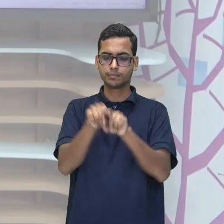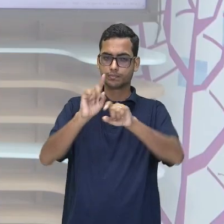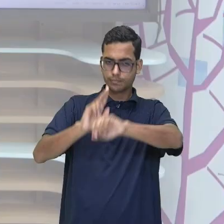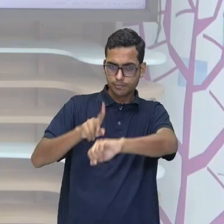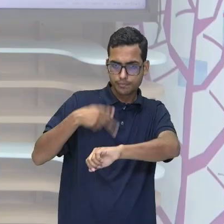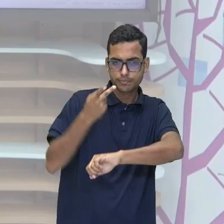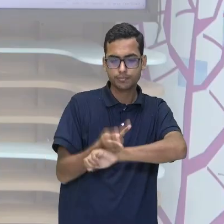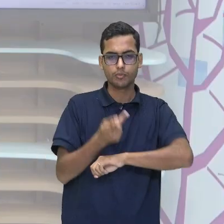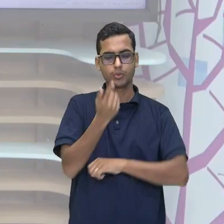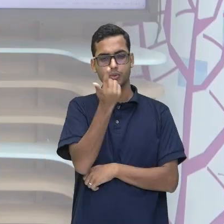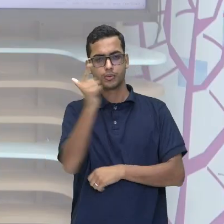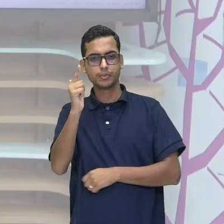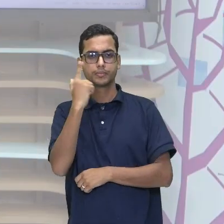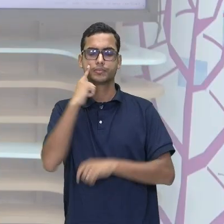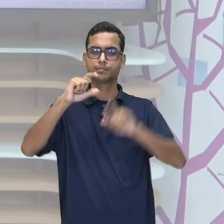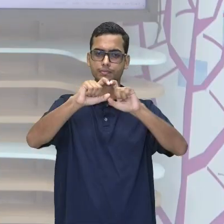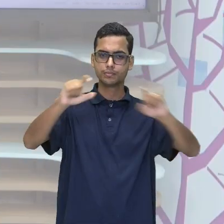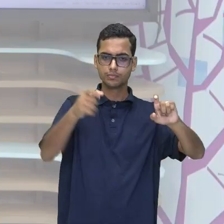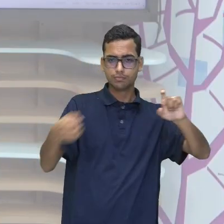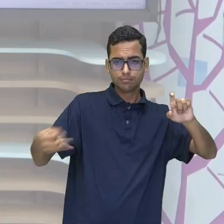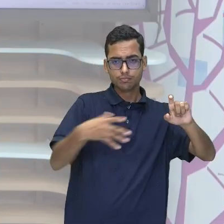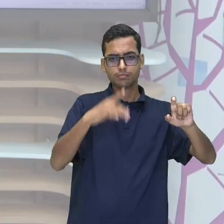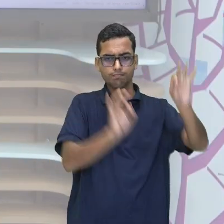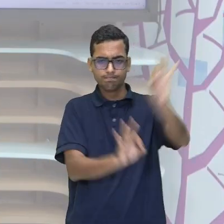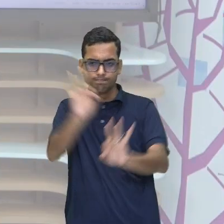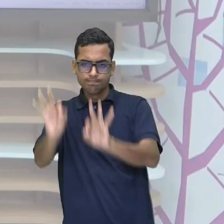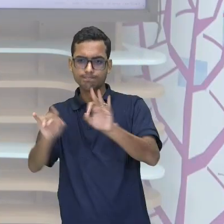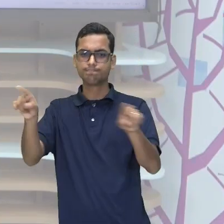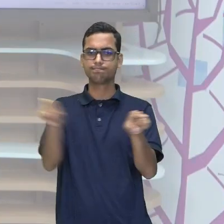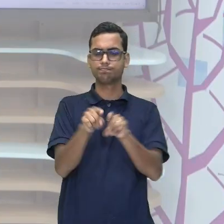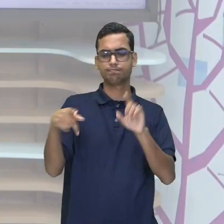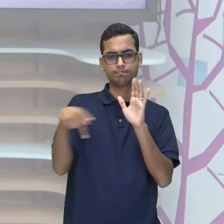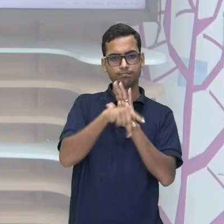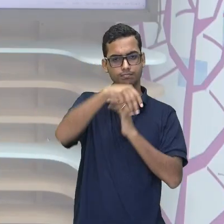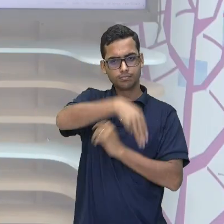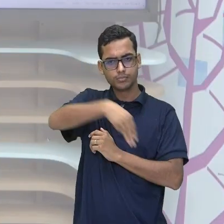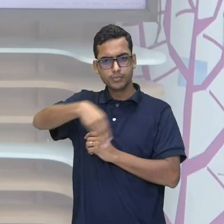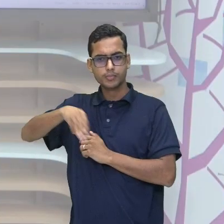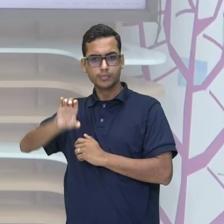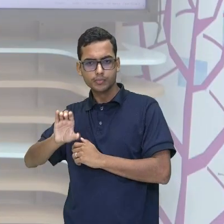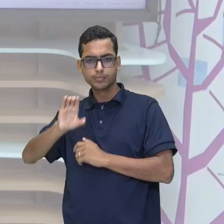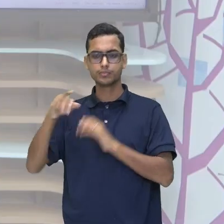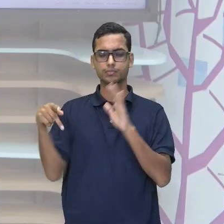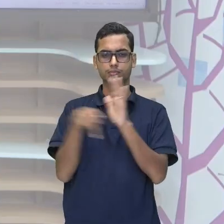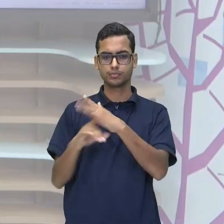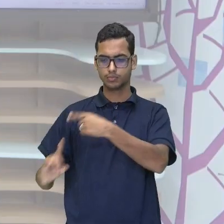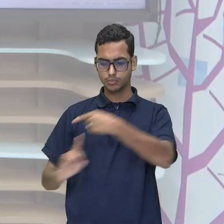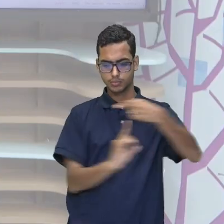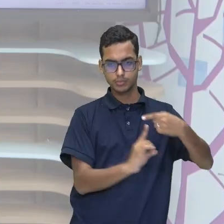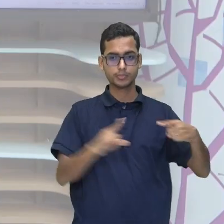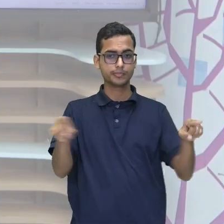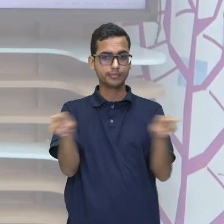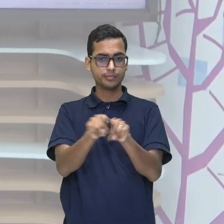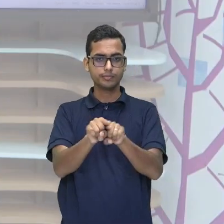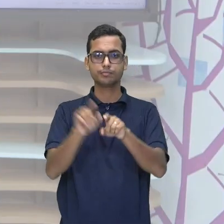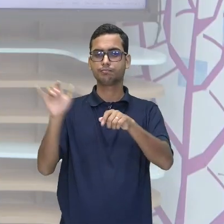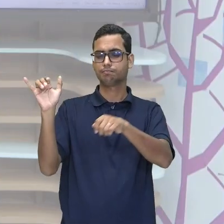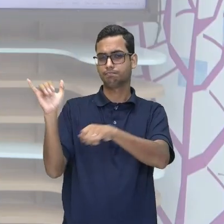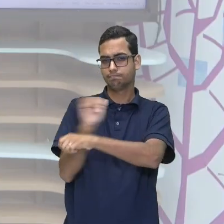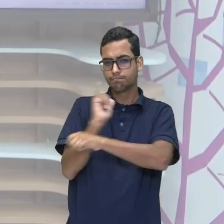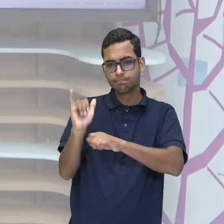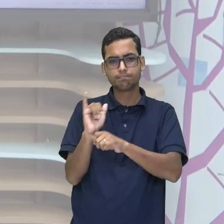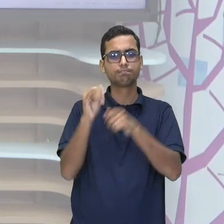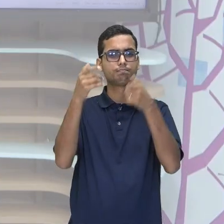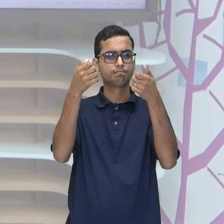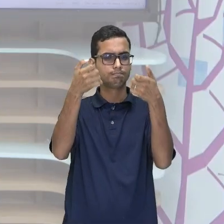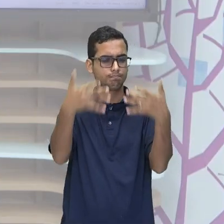as frações novas, né, as frações equivalentes com esse MMC no denominador e faz todo o esqueminha, né,